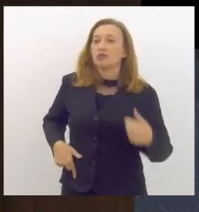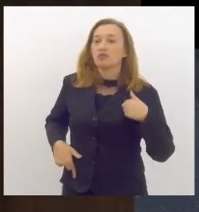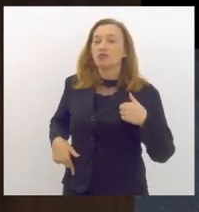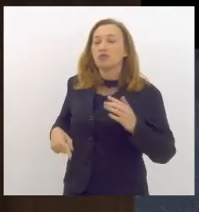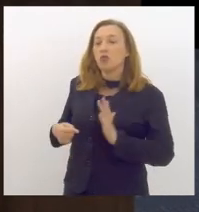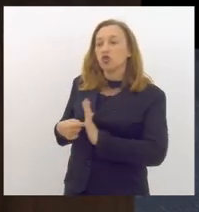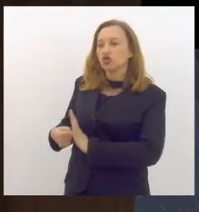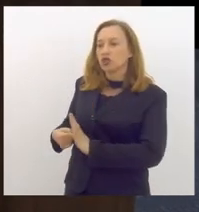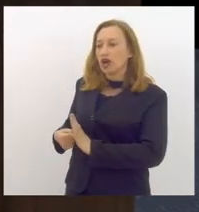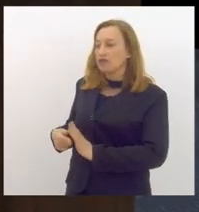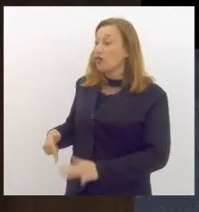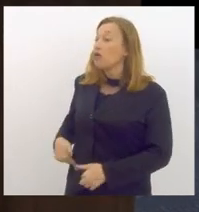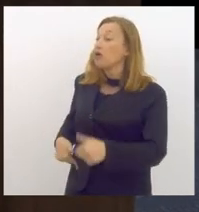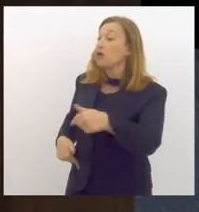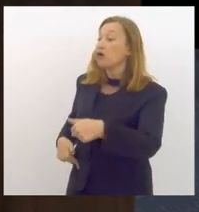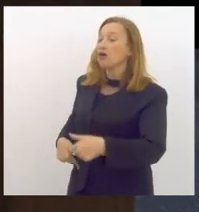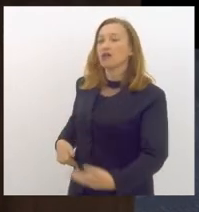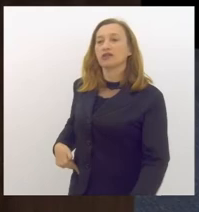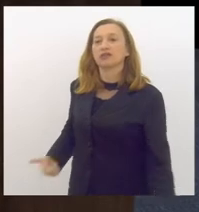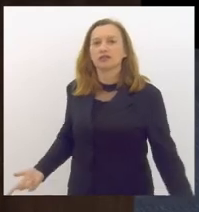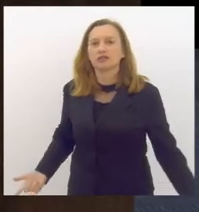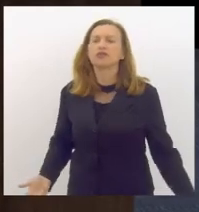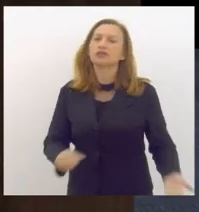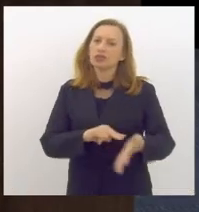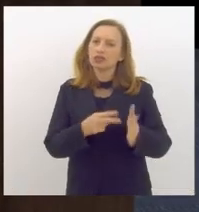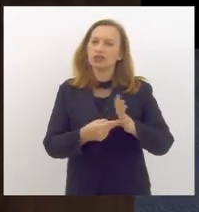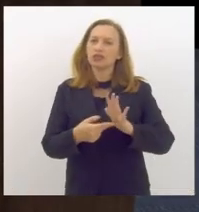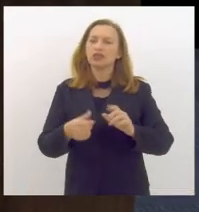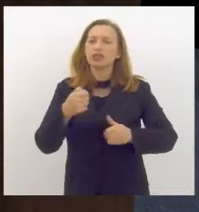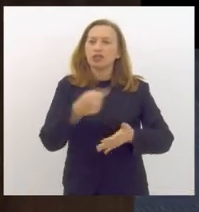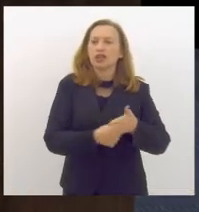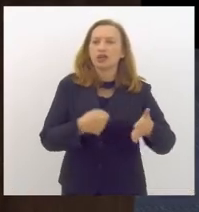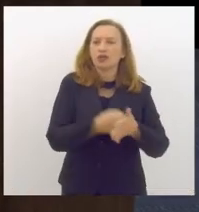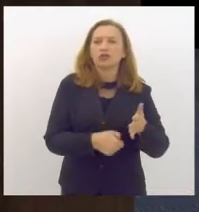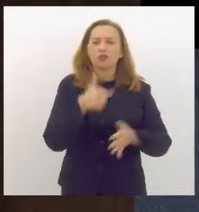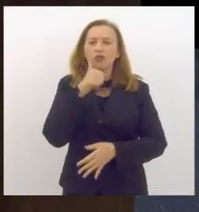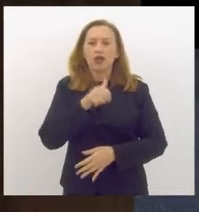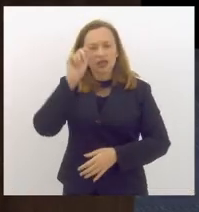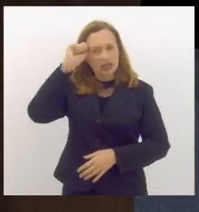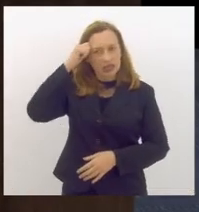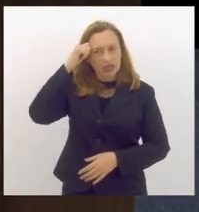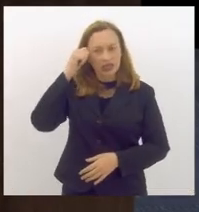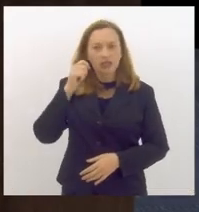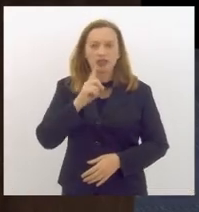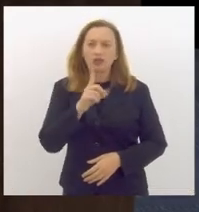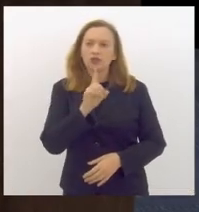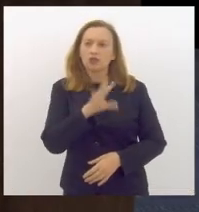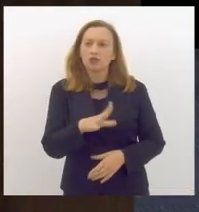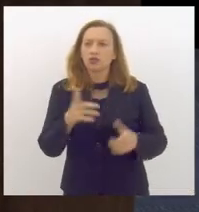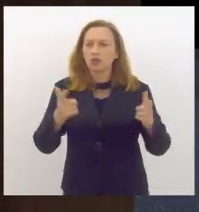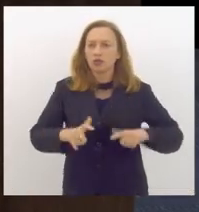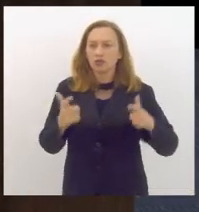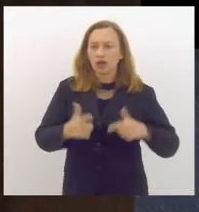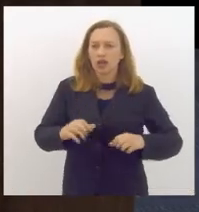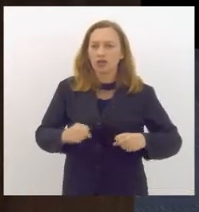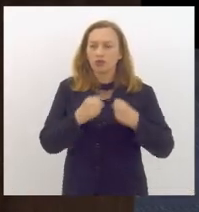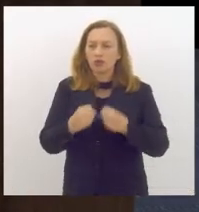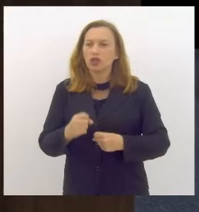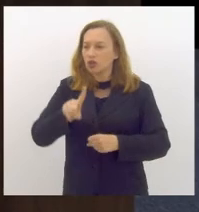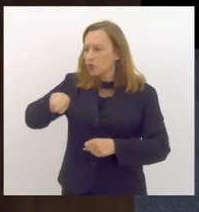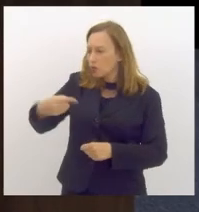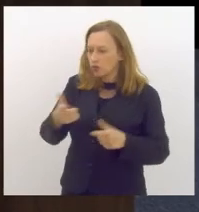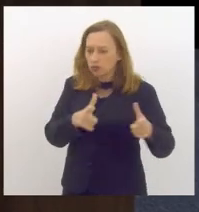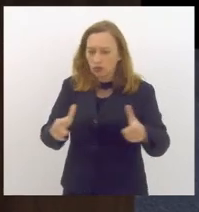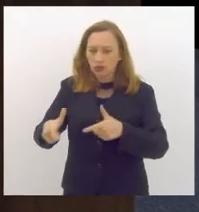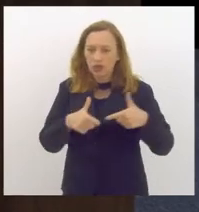E isso é muito significativo diante da luta de mulheres negras, não só nesse espaço de poder, como em outros espaços